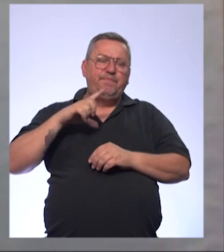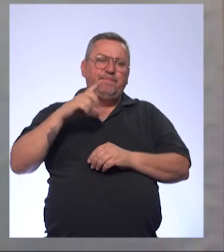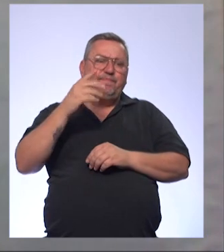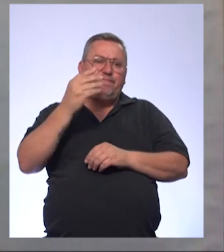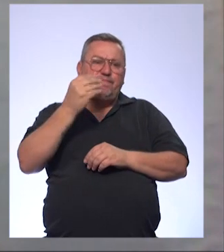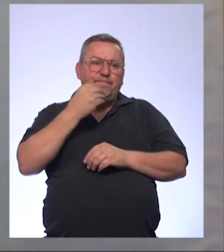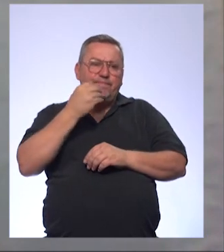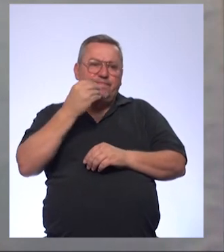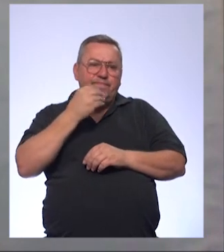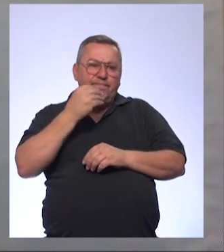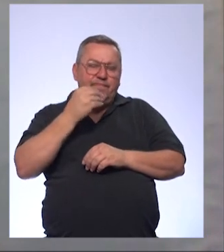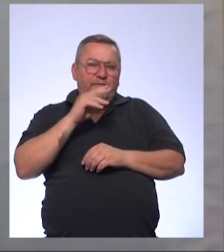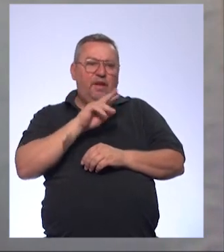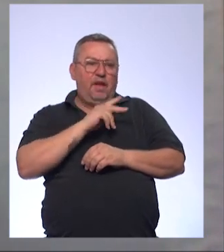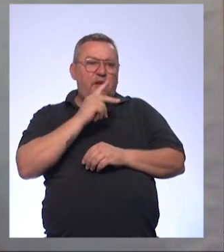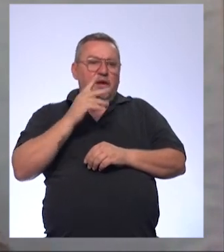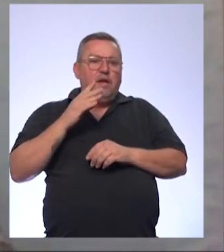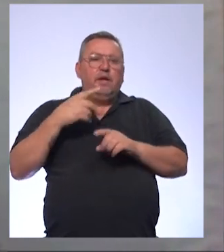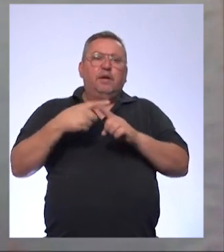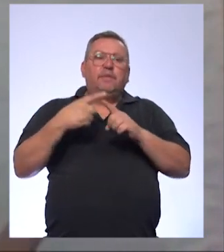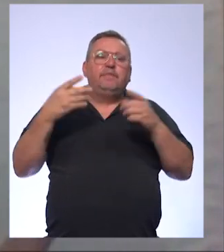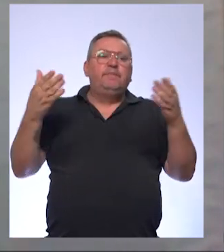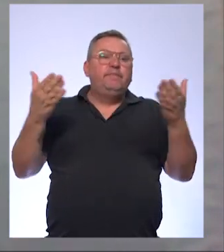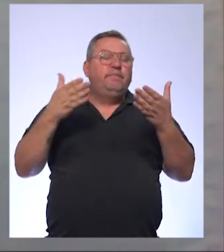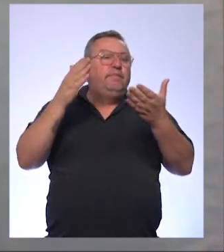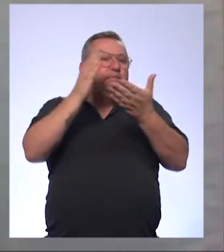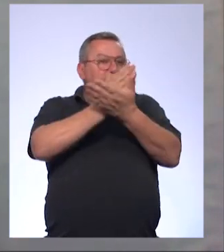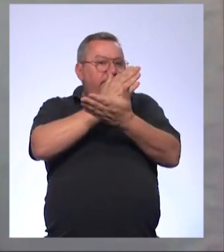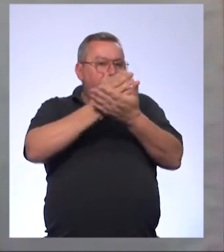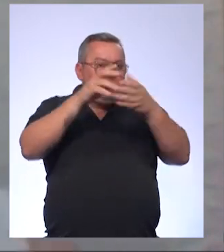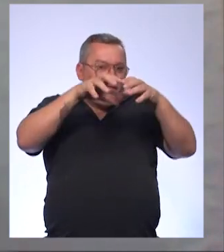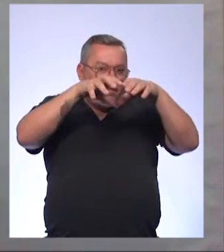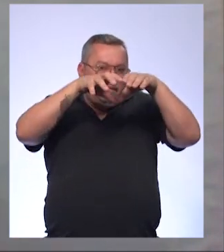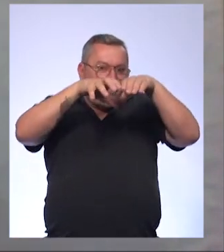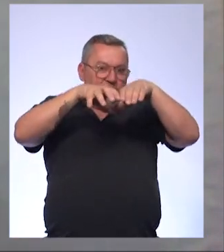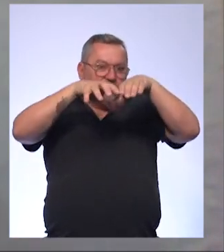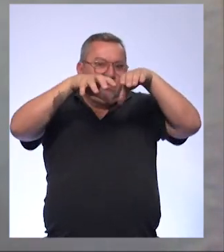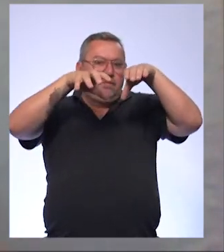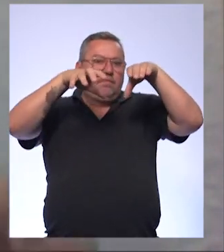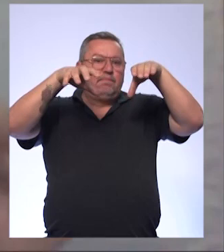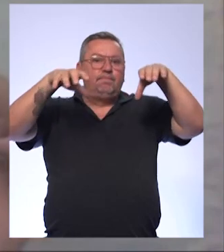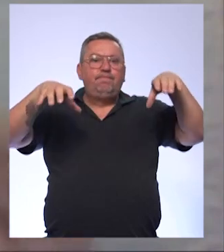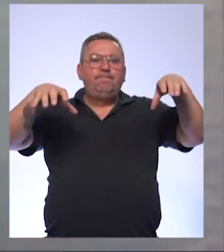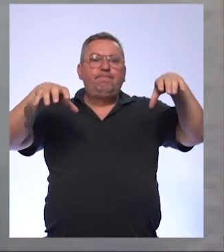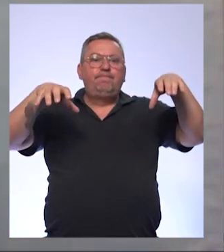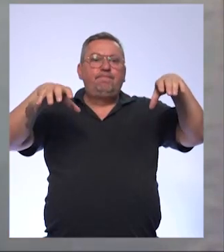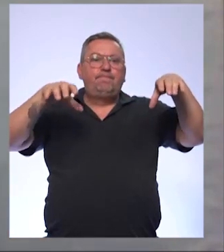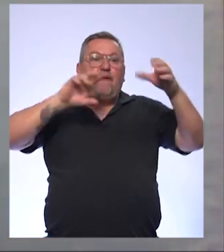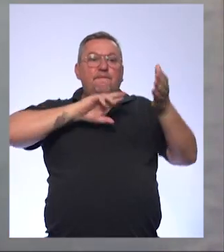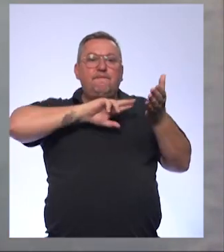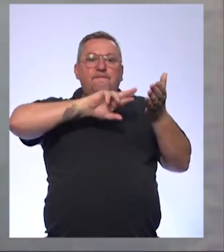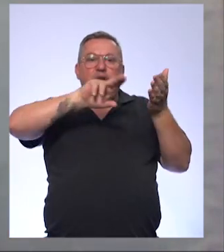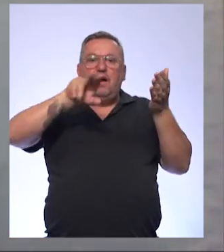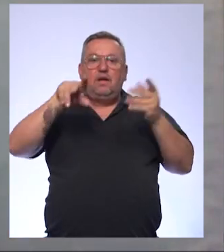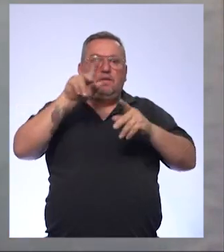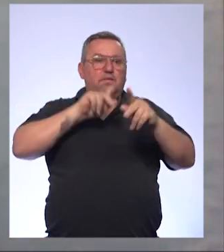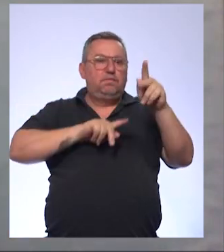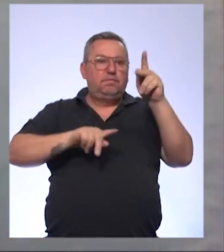o povo hebreu, porque agora eles estão divididos. Isso permitiu que vários